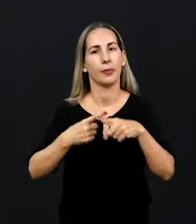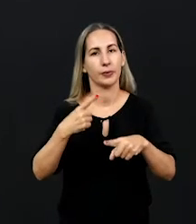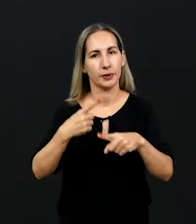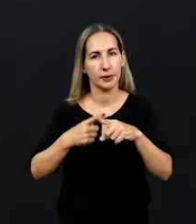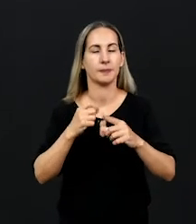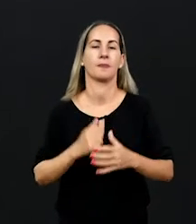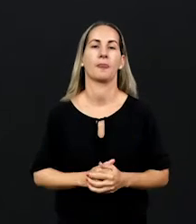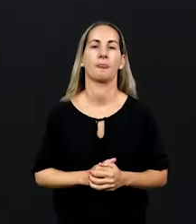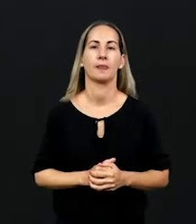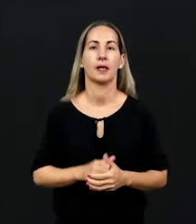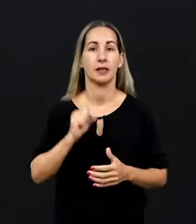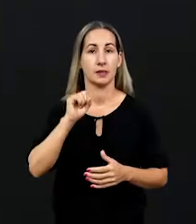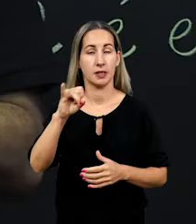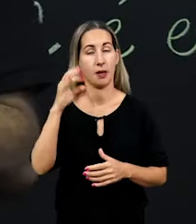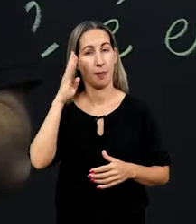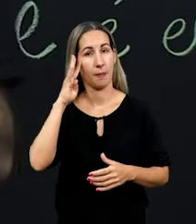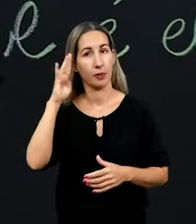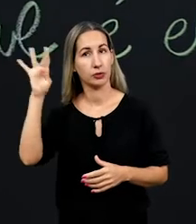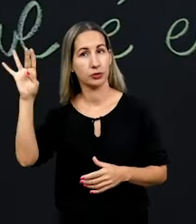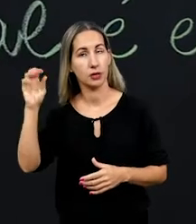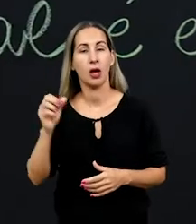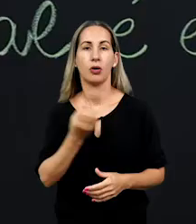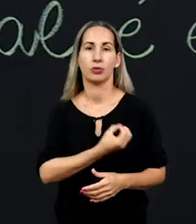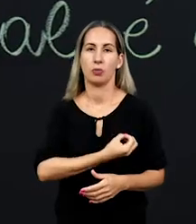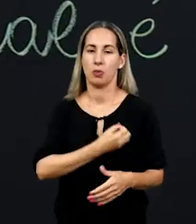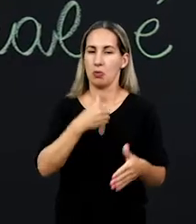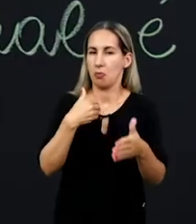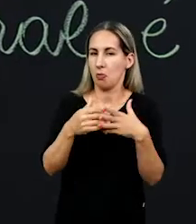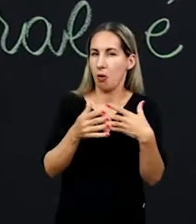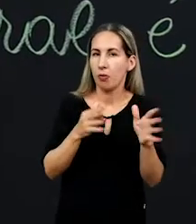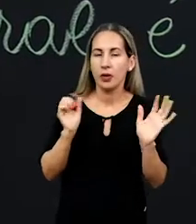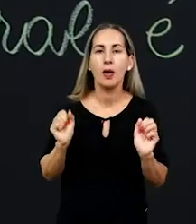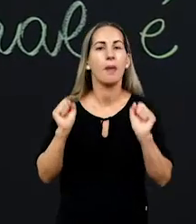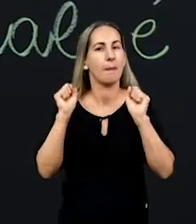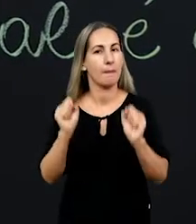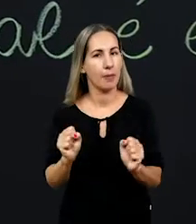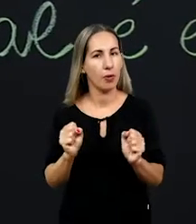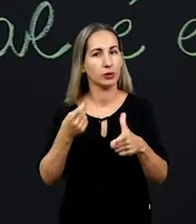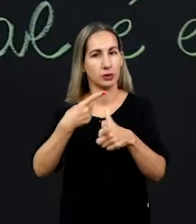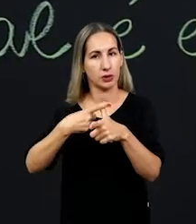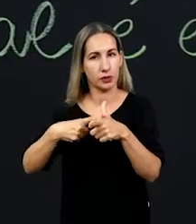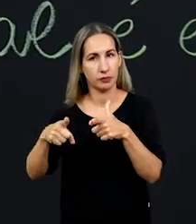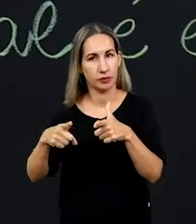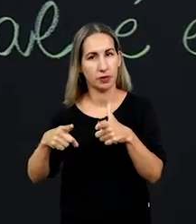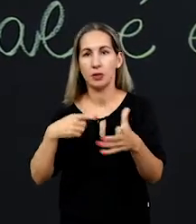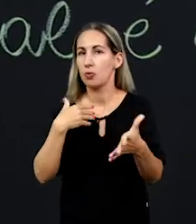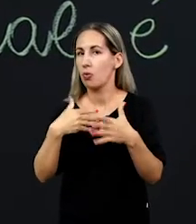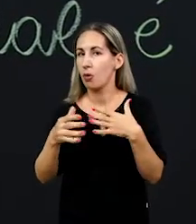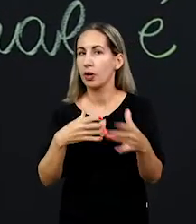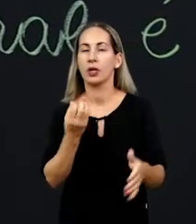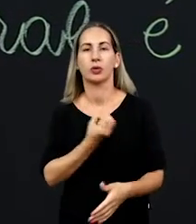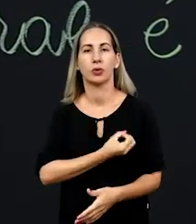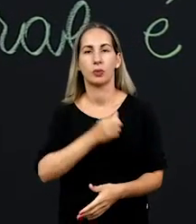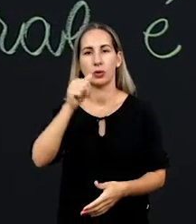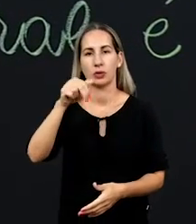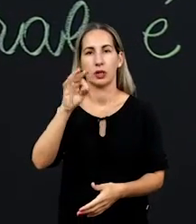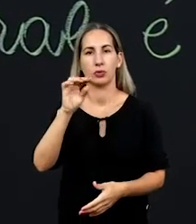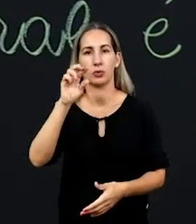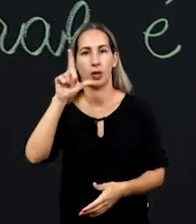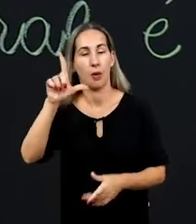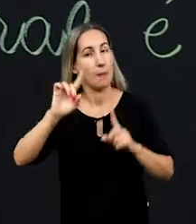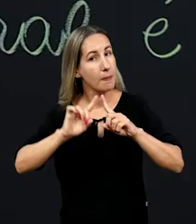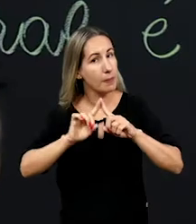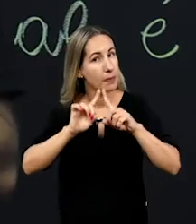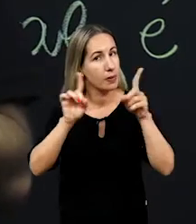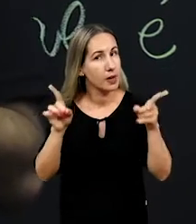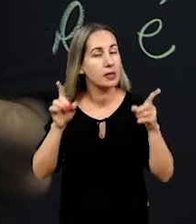quê? Porque se eu imaginar um número natural qualquer, ele pode ser dividido por qualquer outro número natural,